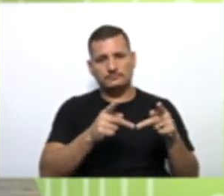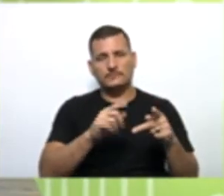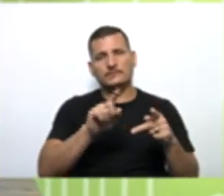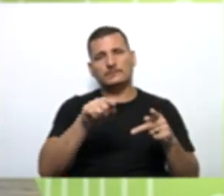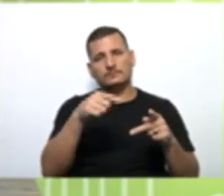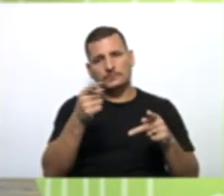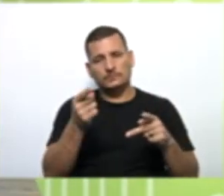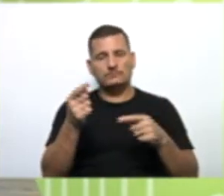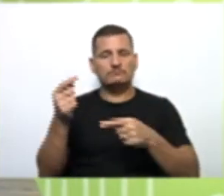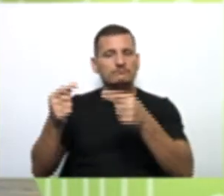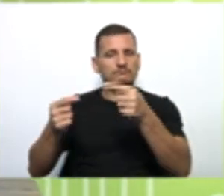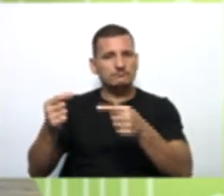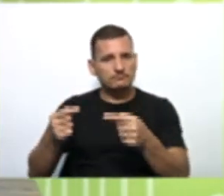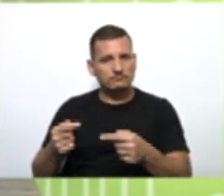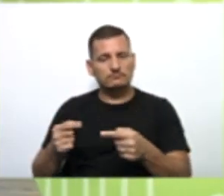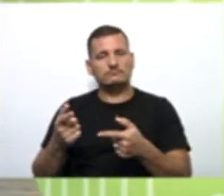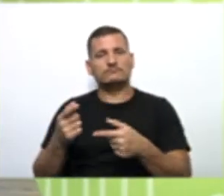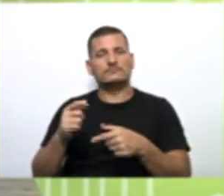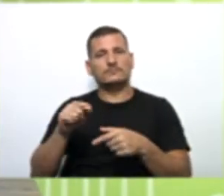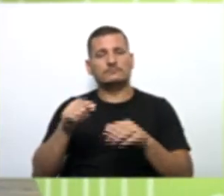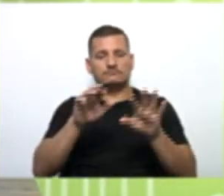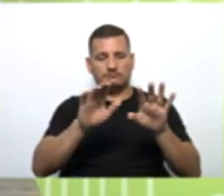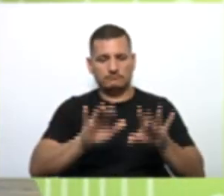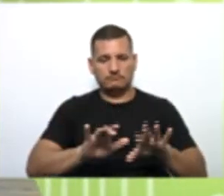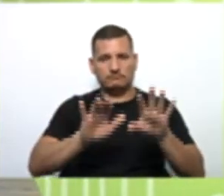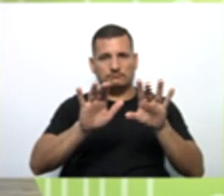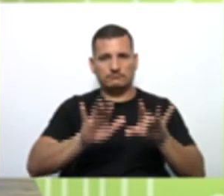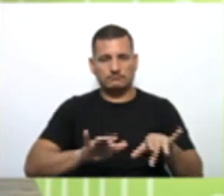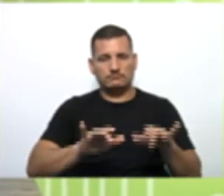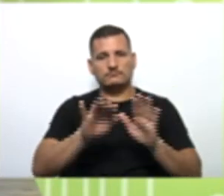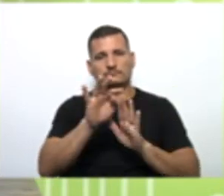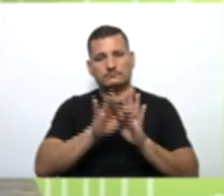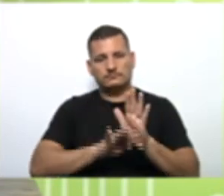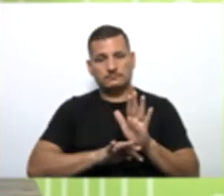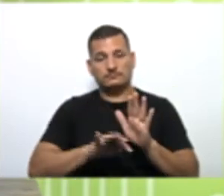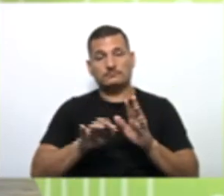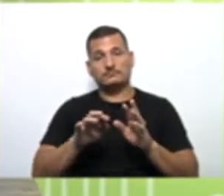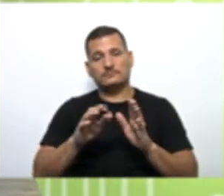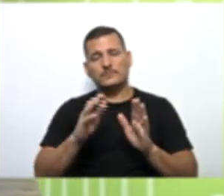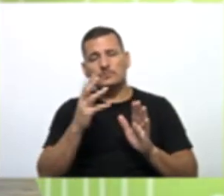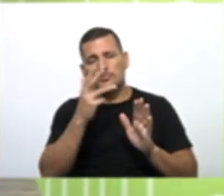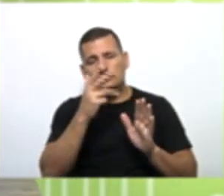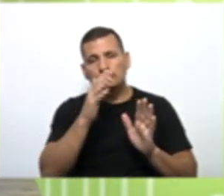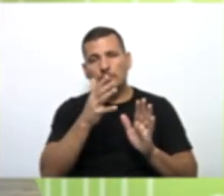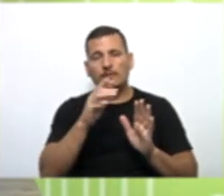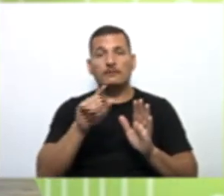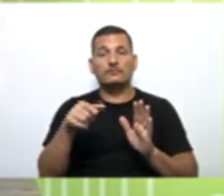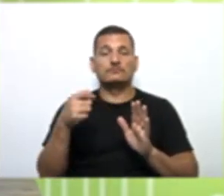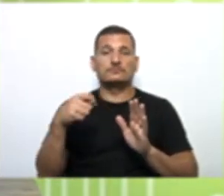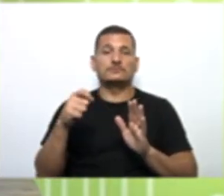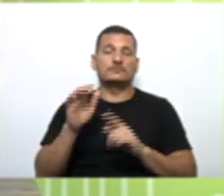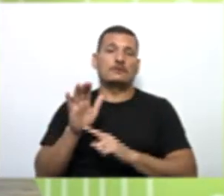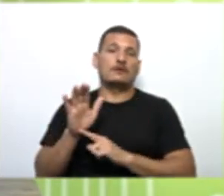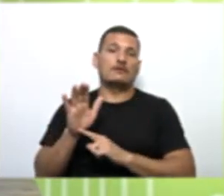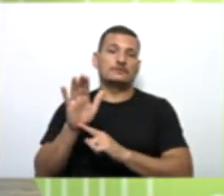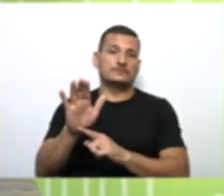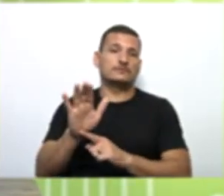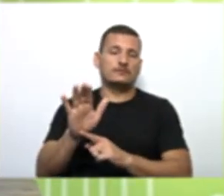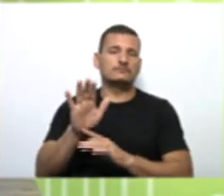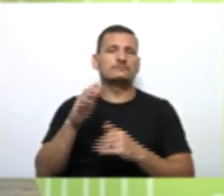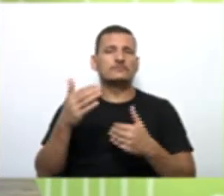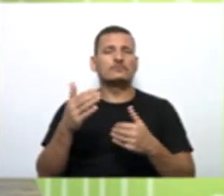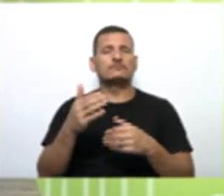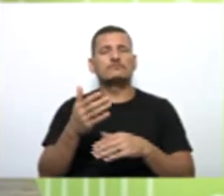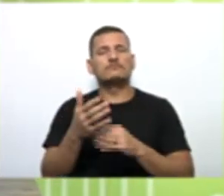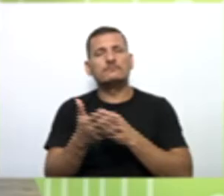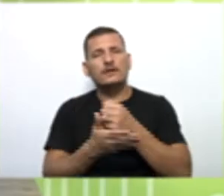o questionário, construir o texto. Depois que o texto está bonitinho, nós temos que apresentar ele de alguma forma. Quais são as formas